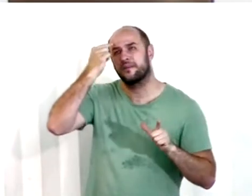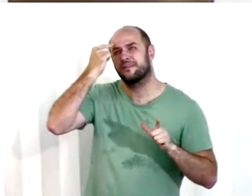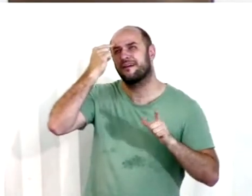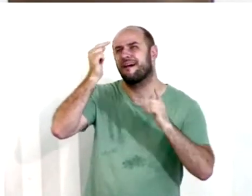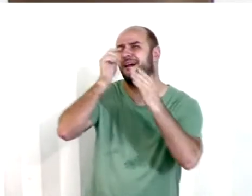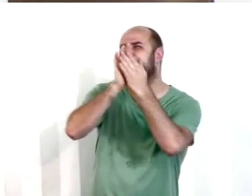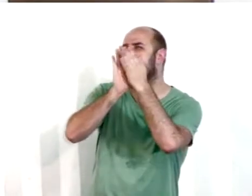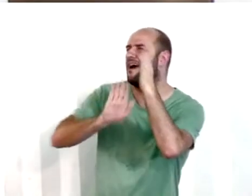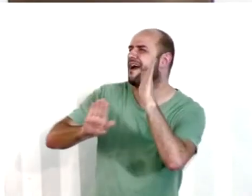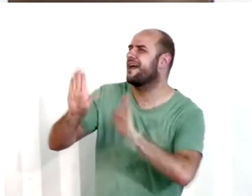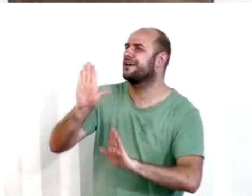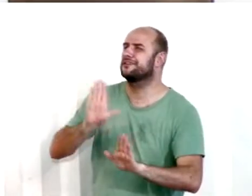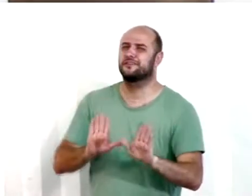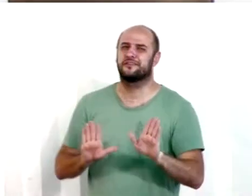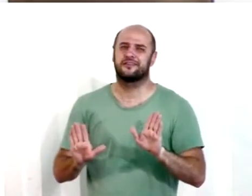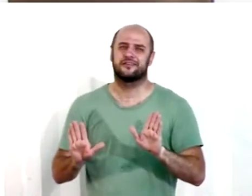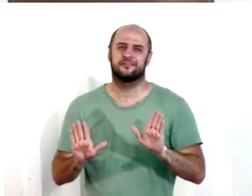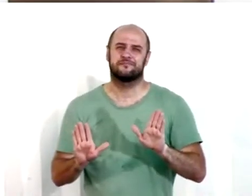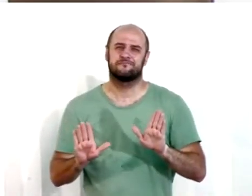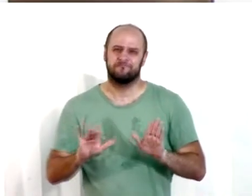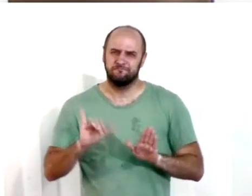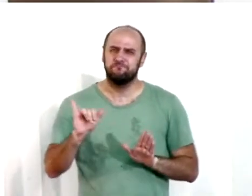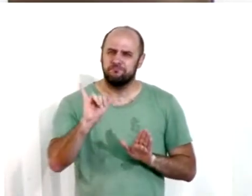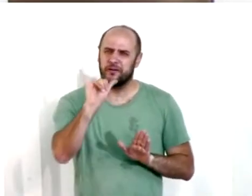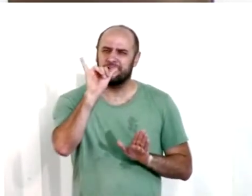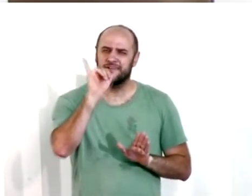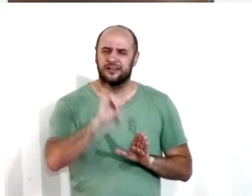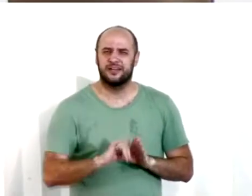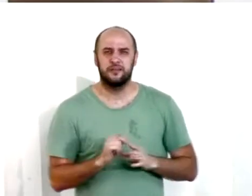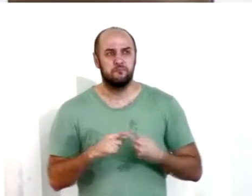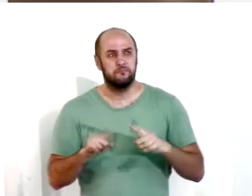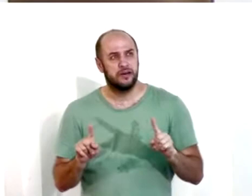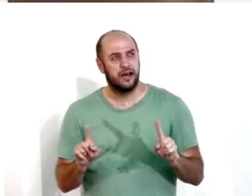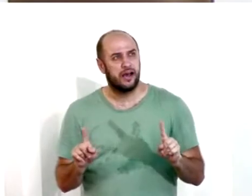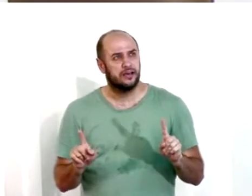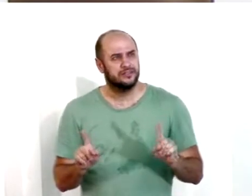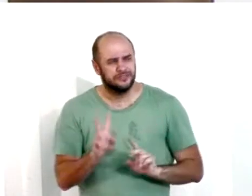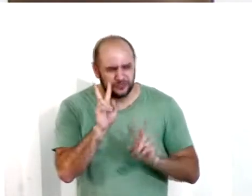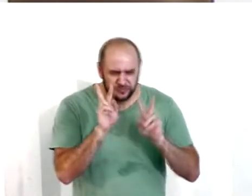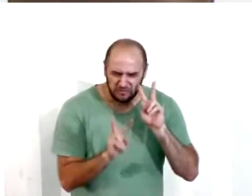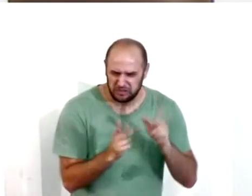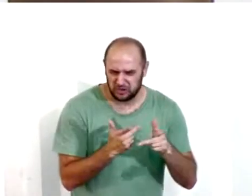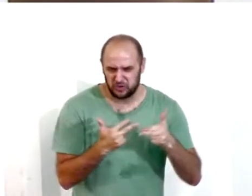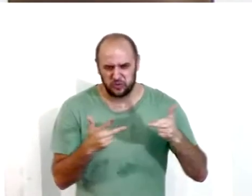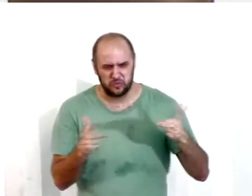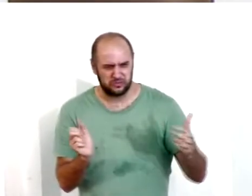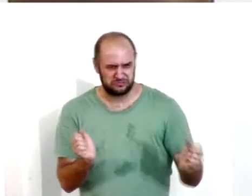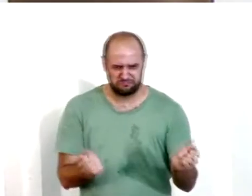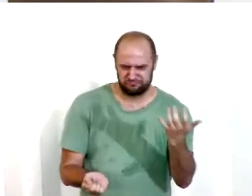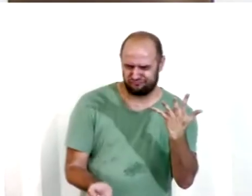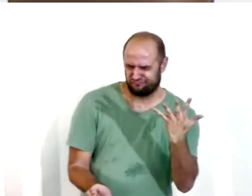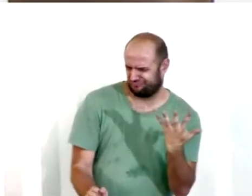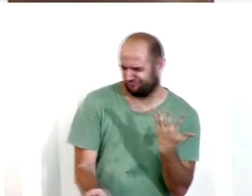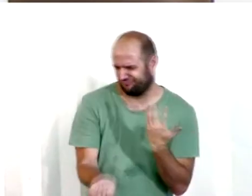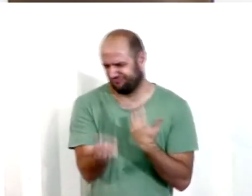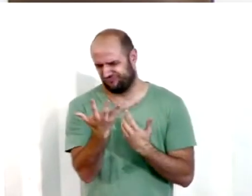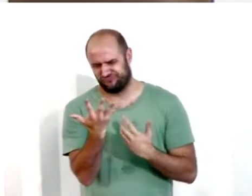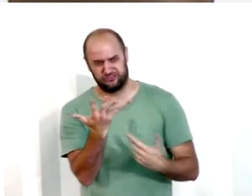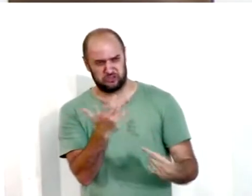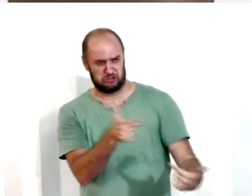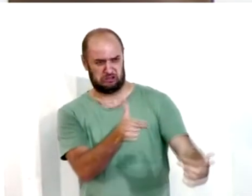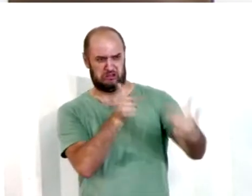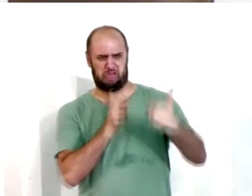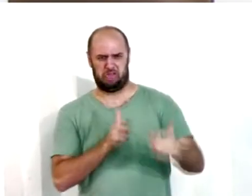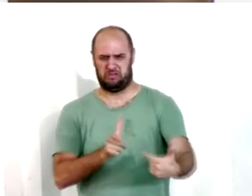orar, mas por conta de algumas coisas que começam a acontecer